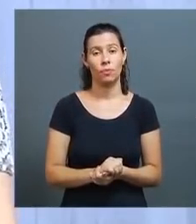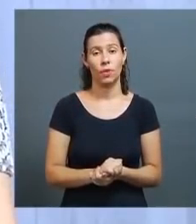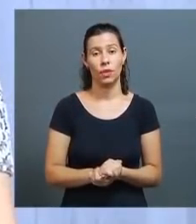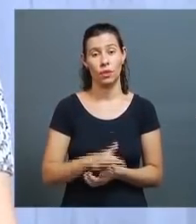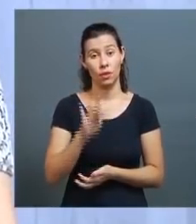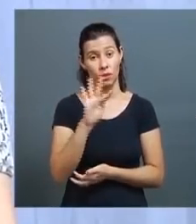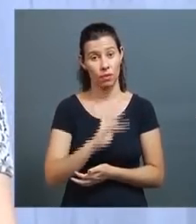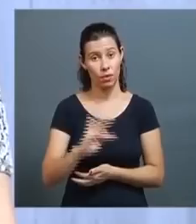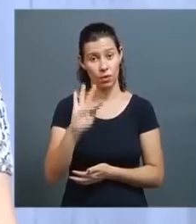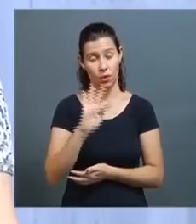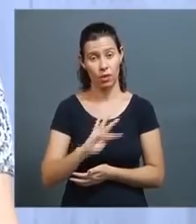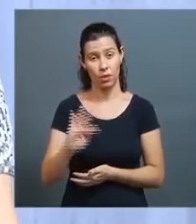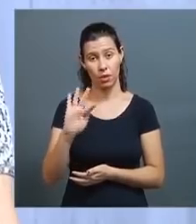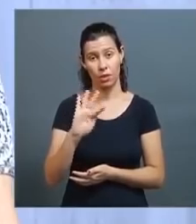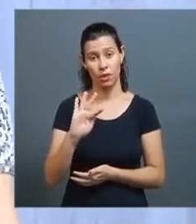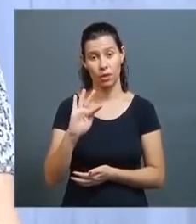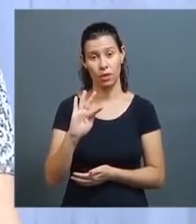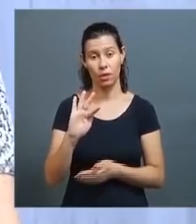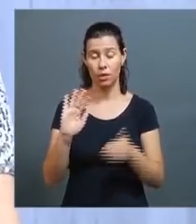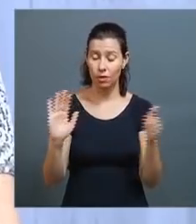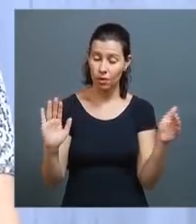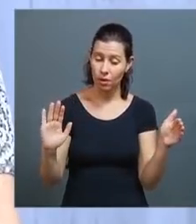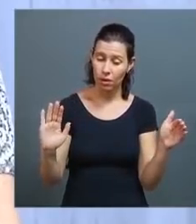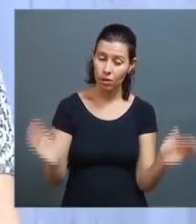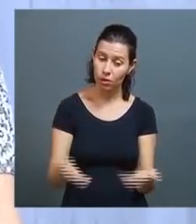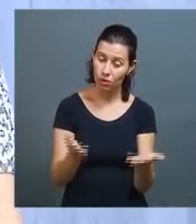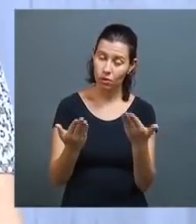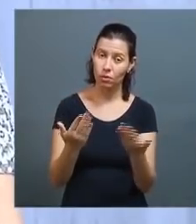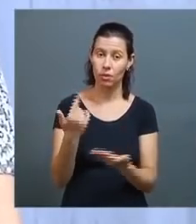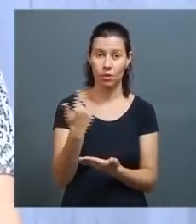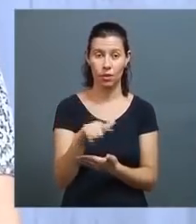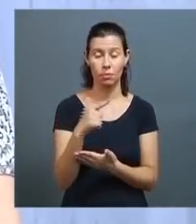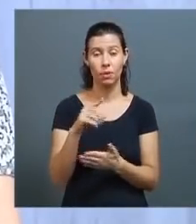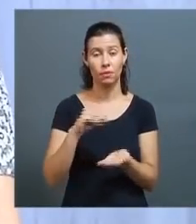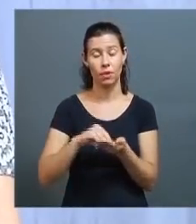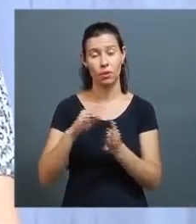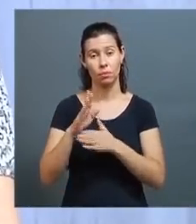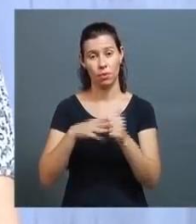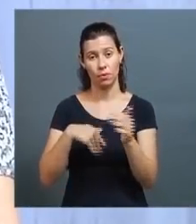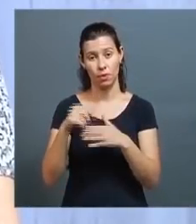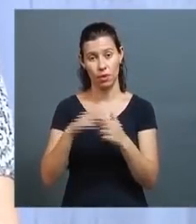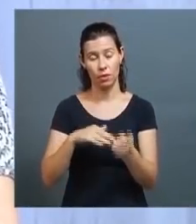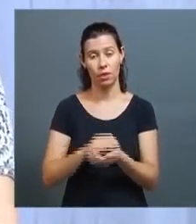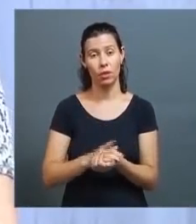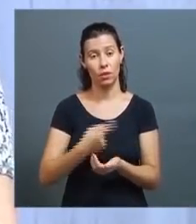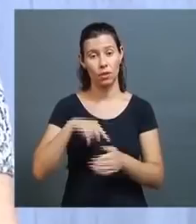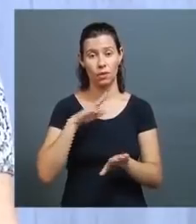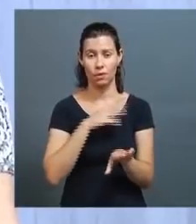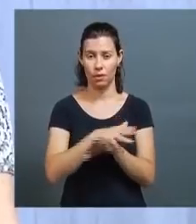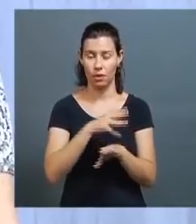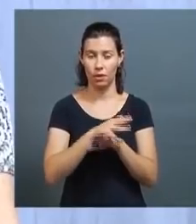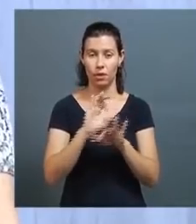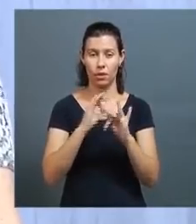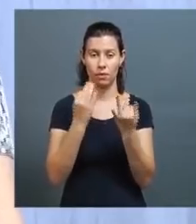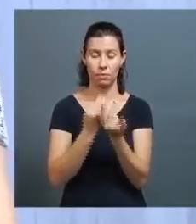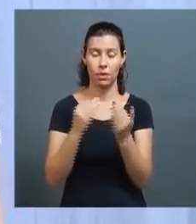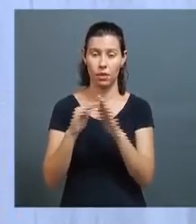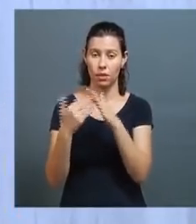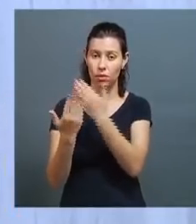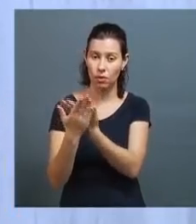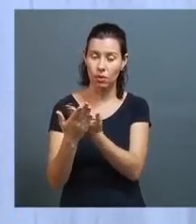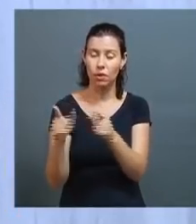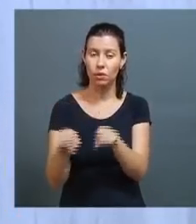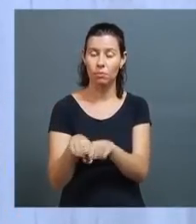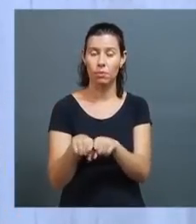parte de reabilitação por não ter um número de profissionais adequado. Então a gente trabalha muito na capacitação da família, da escola, e a escola